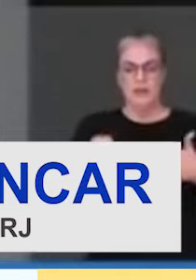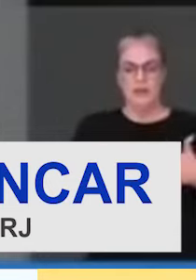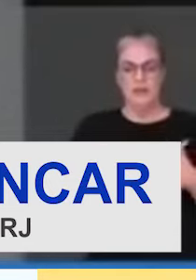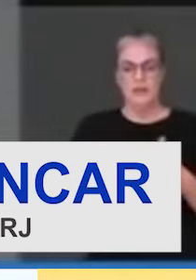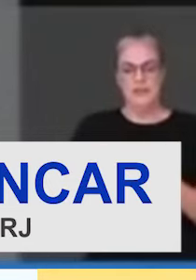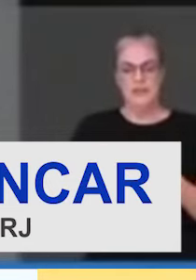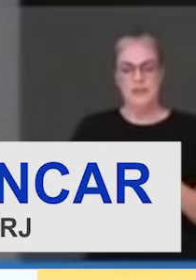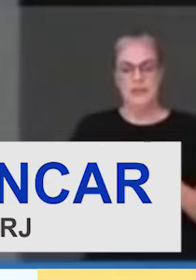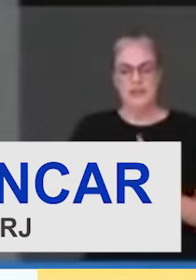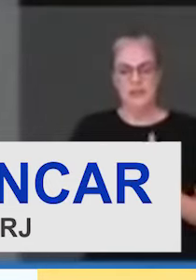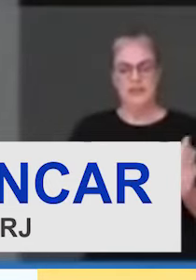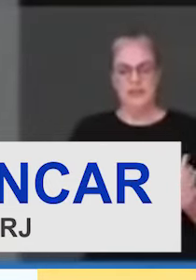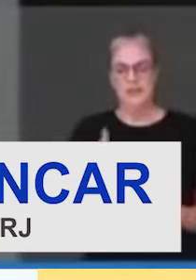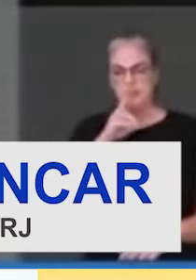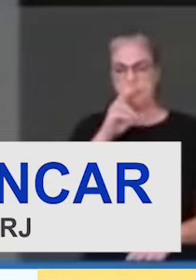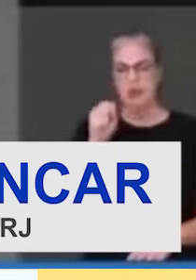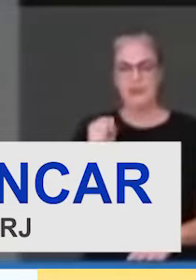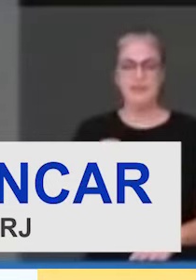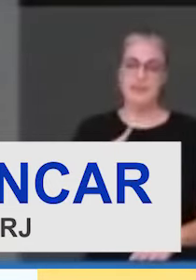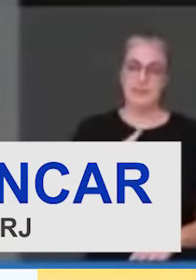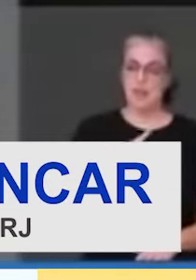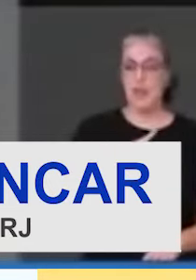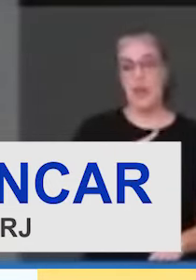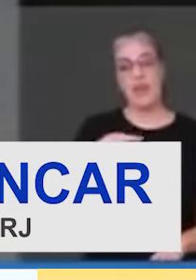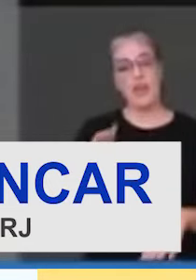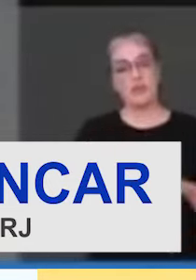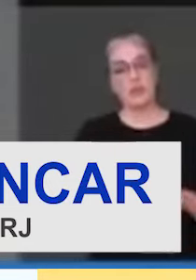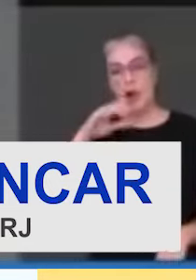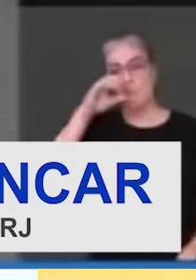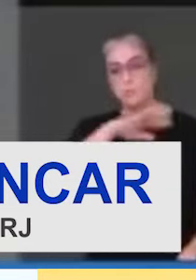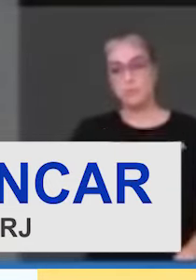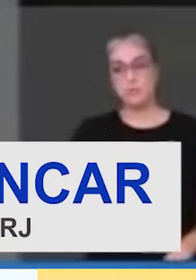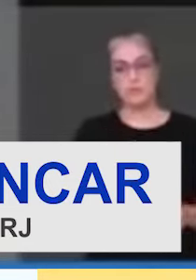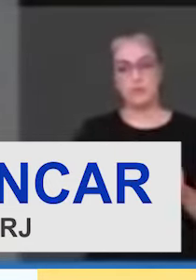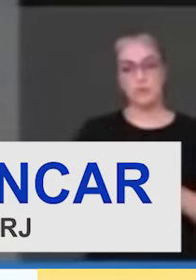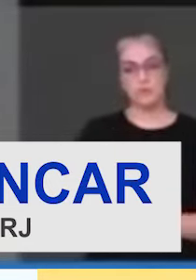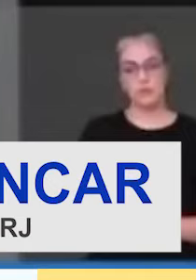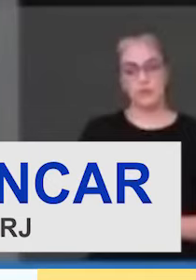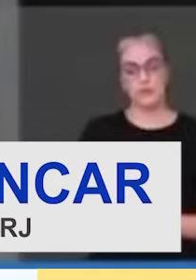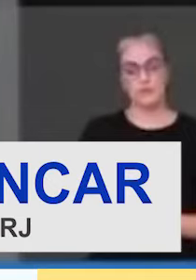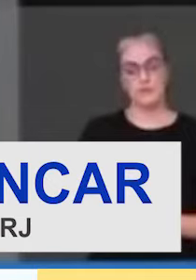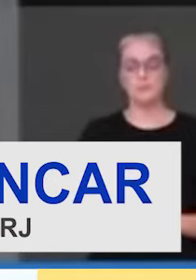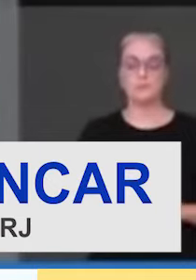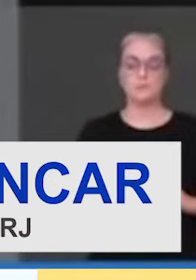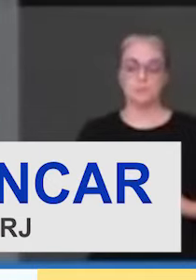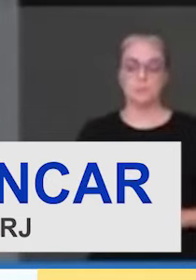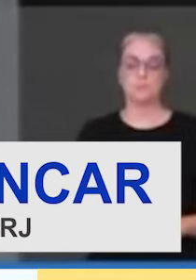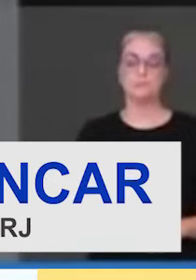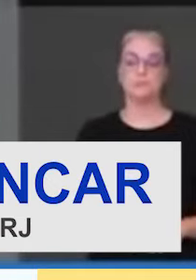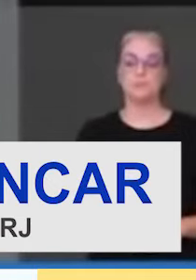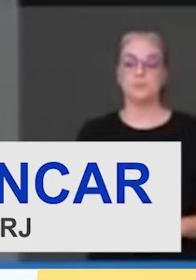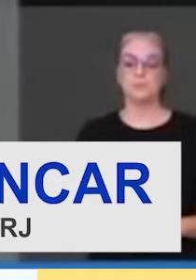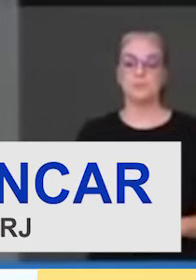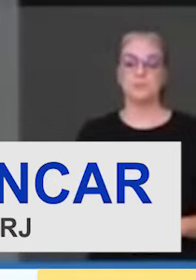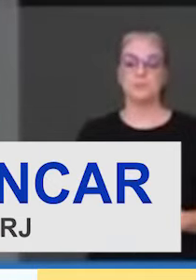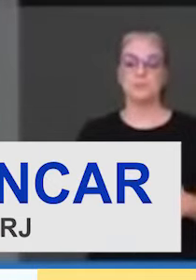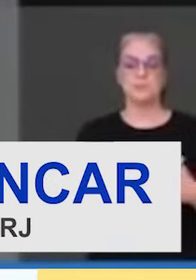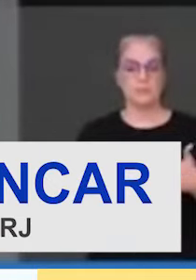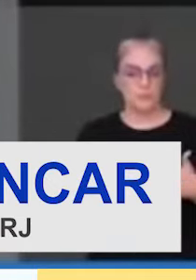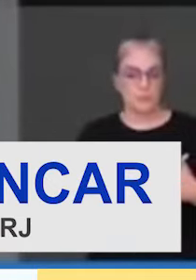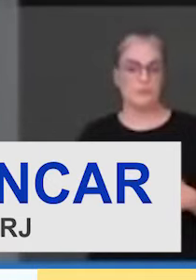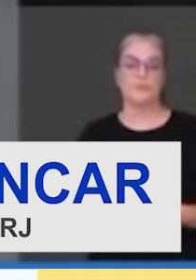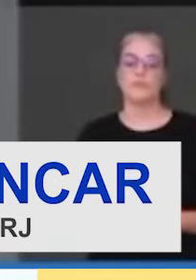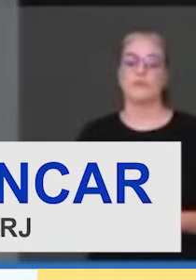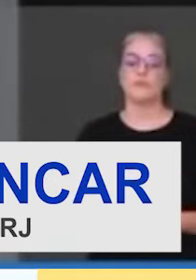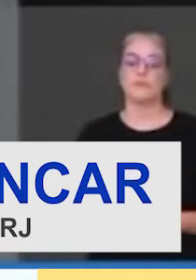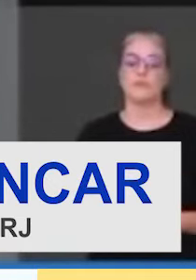sólida, substantiva. Temos abuso de poder aqui, inclusive nas direções das casas legislativas, temos abuso de poder no judiciário, sim, temos abuso do